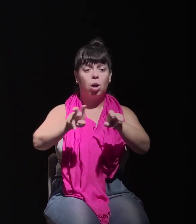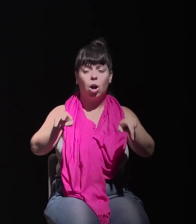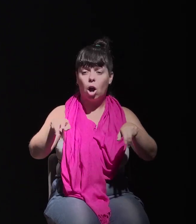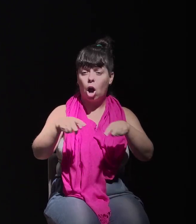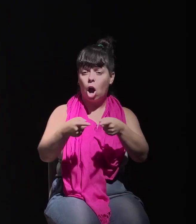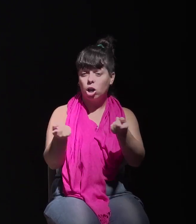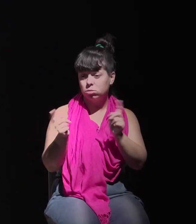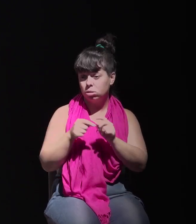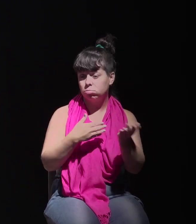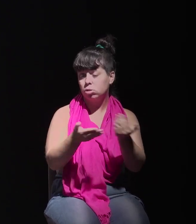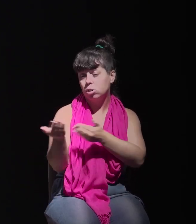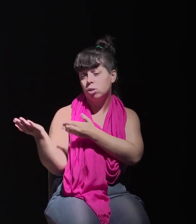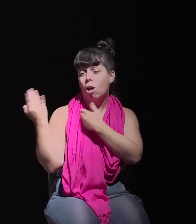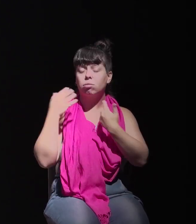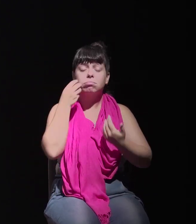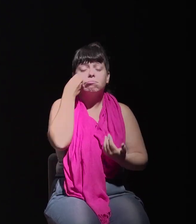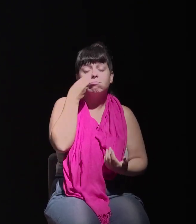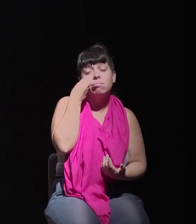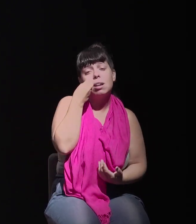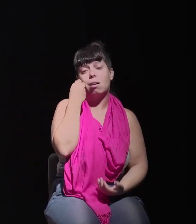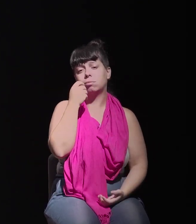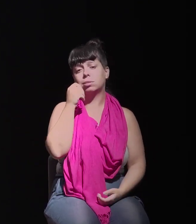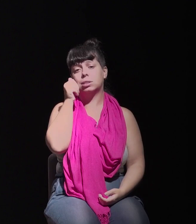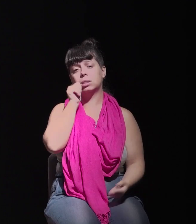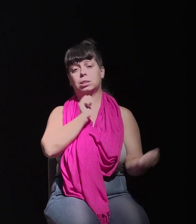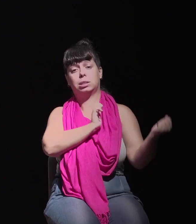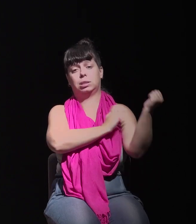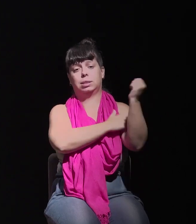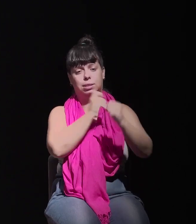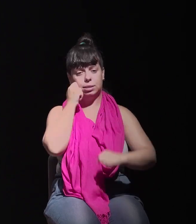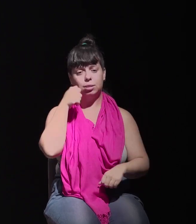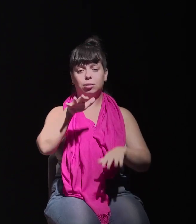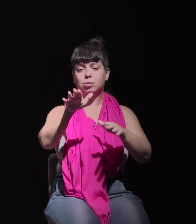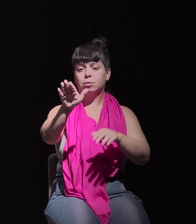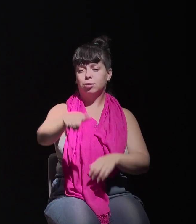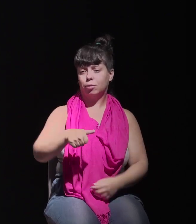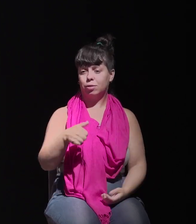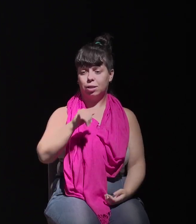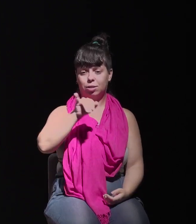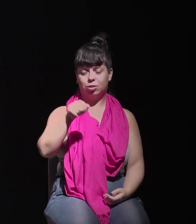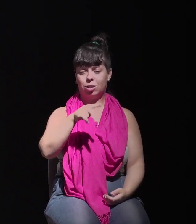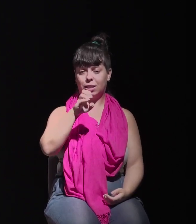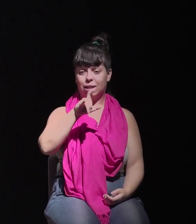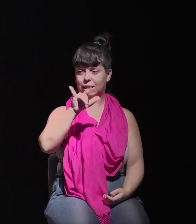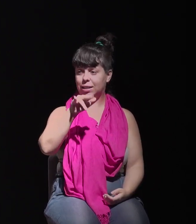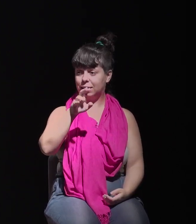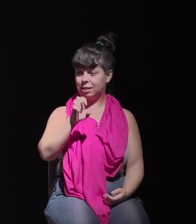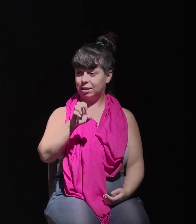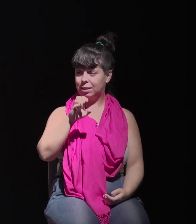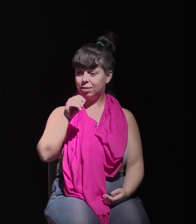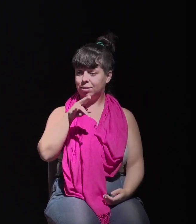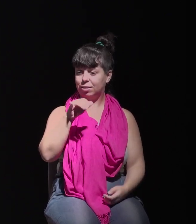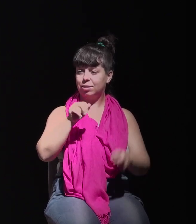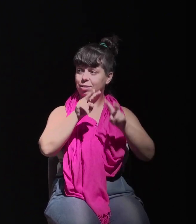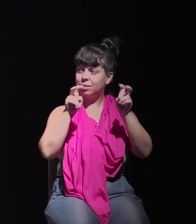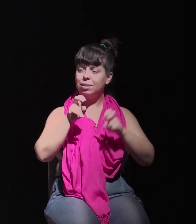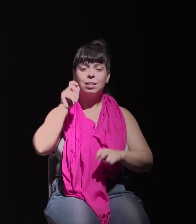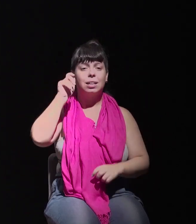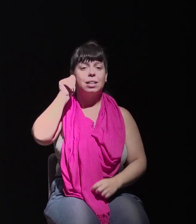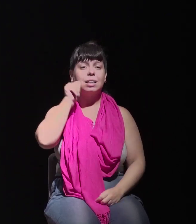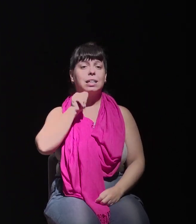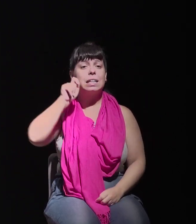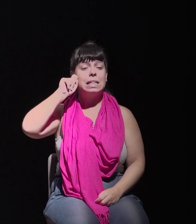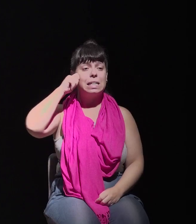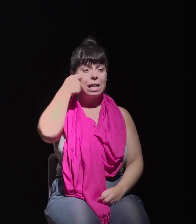experiências sobre o feminismo negro. Então, gostaria de chamar a Jaqueline Conceição, que vai falar sobre negra, substantivo